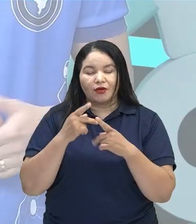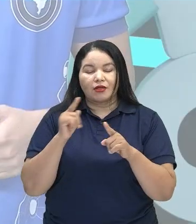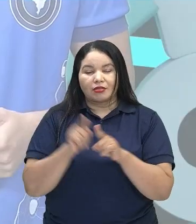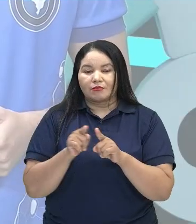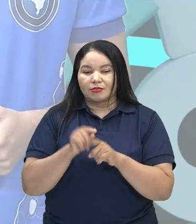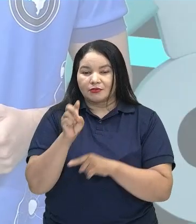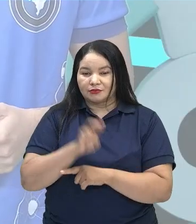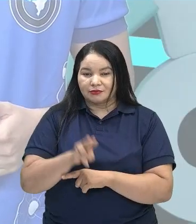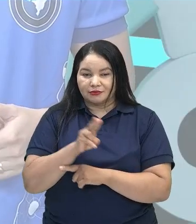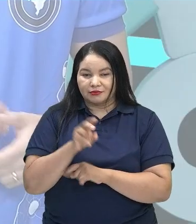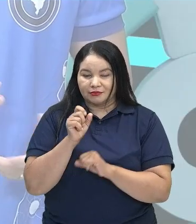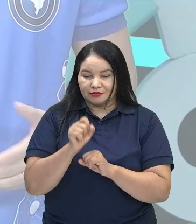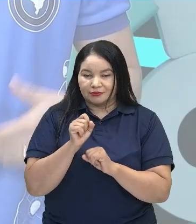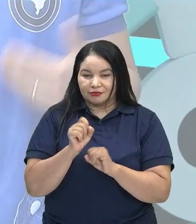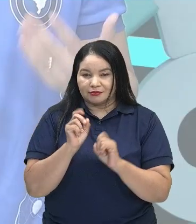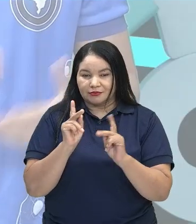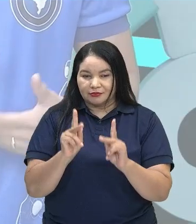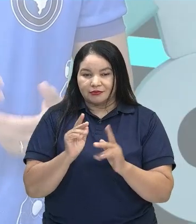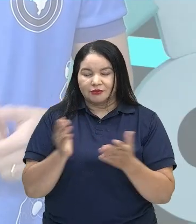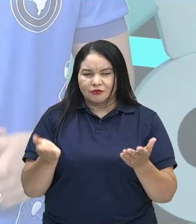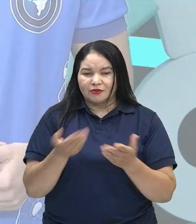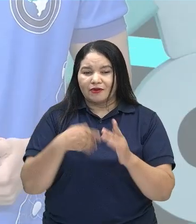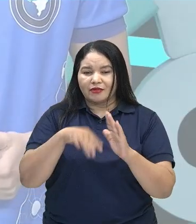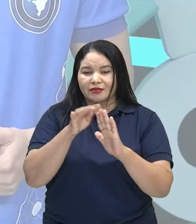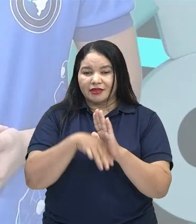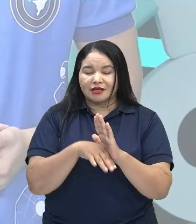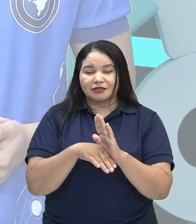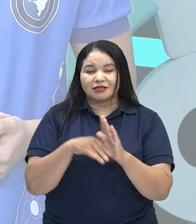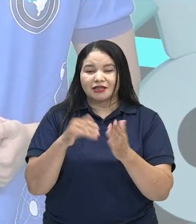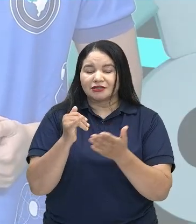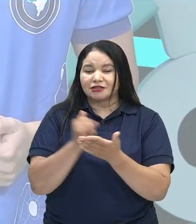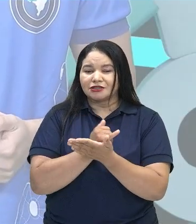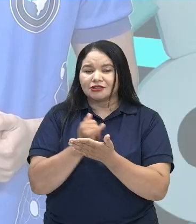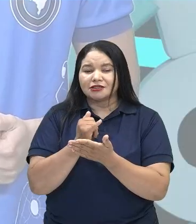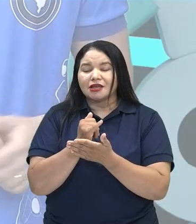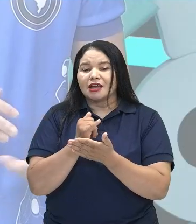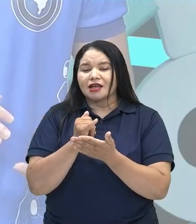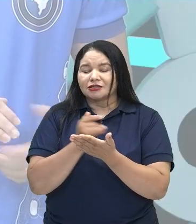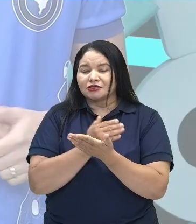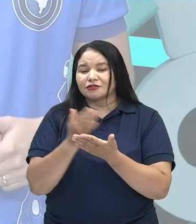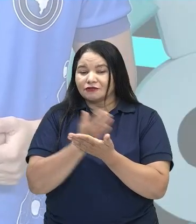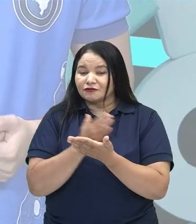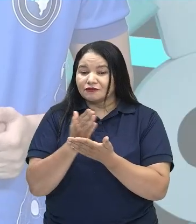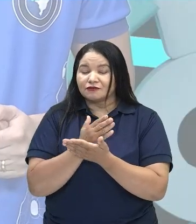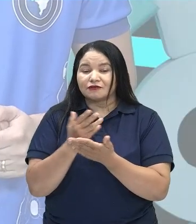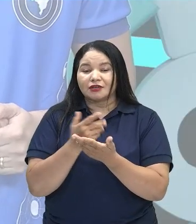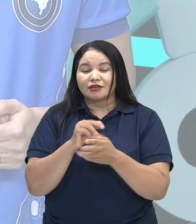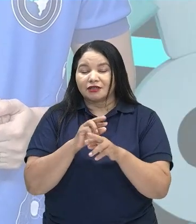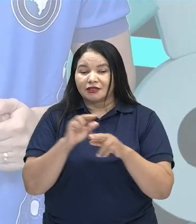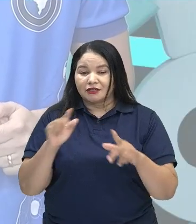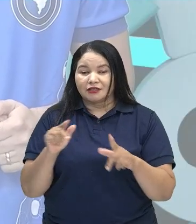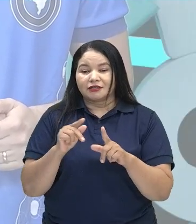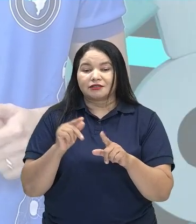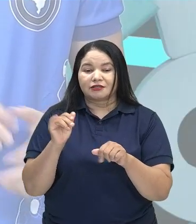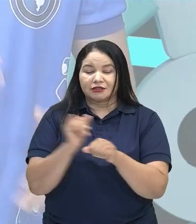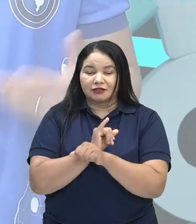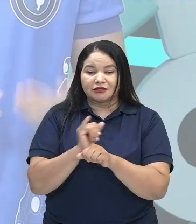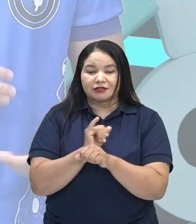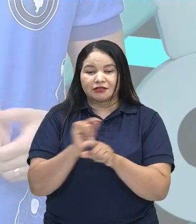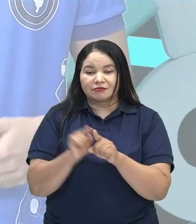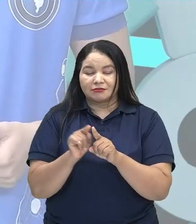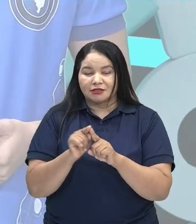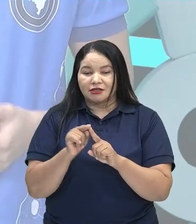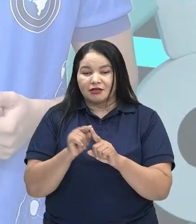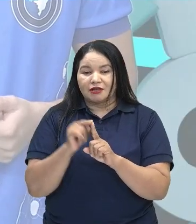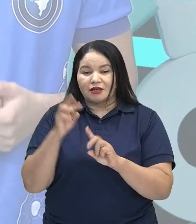perceba, né, que esse texto utiliza várias estratégias para convencer o leitor sobre a importância da floresta amazônica, né?